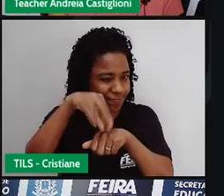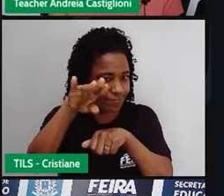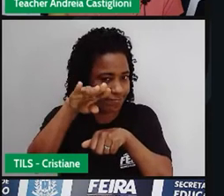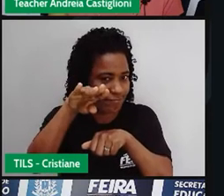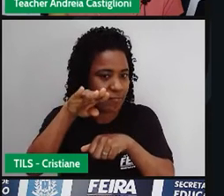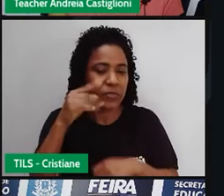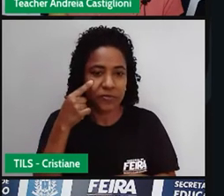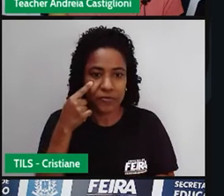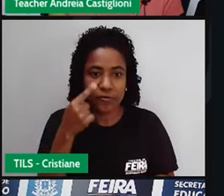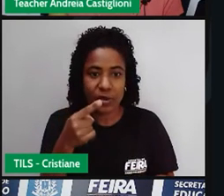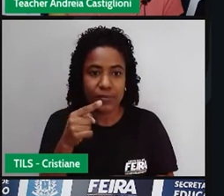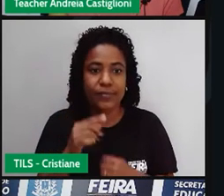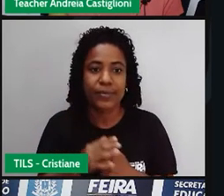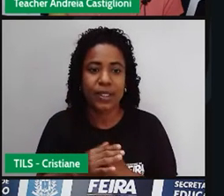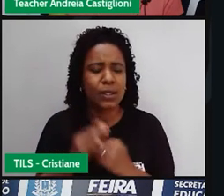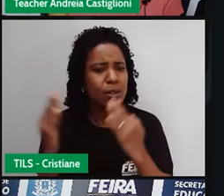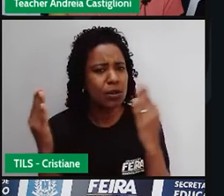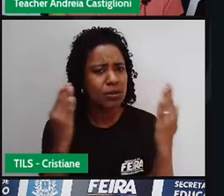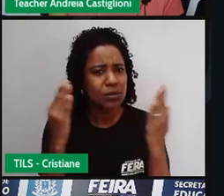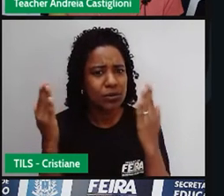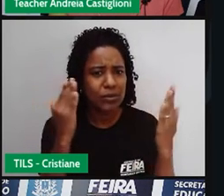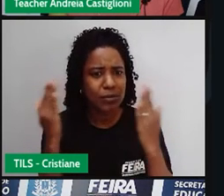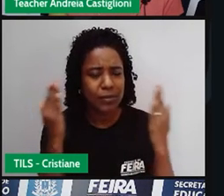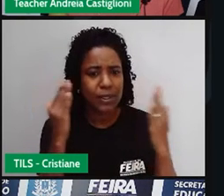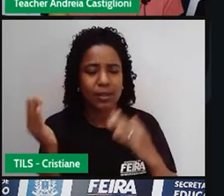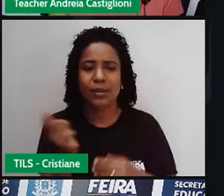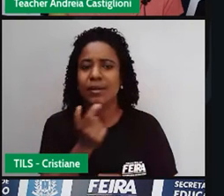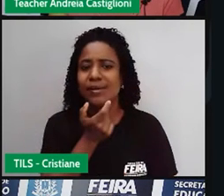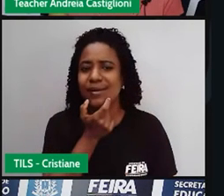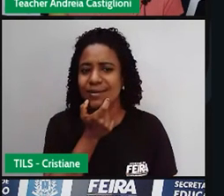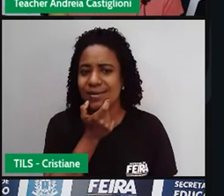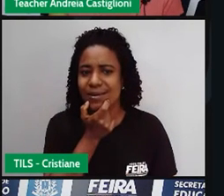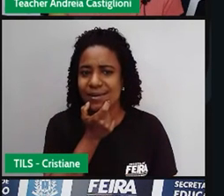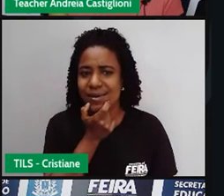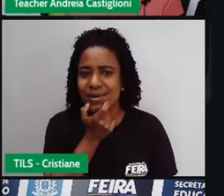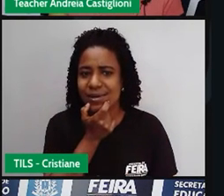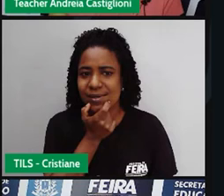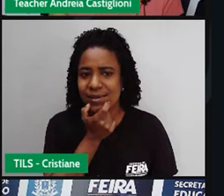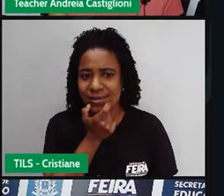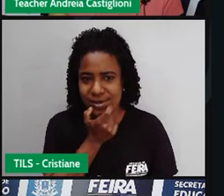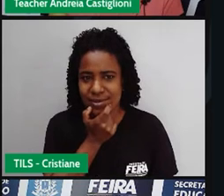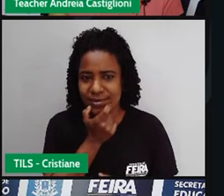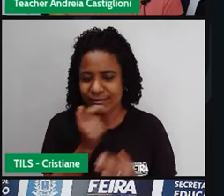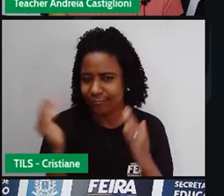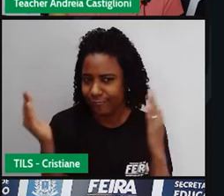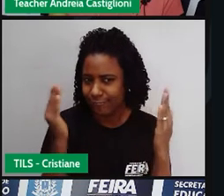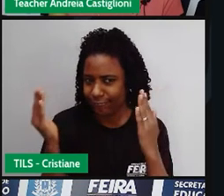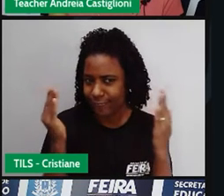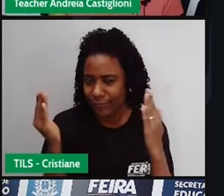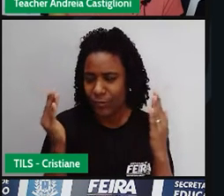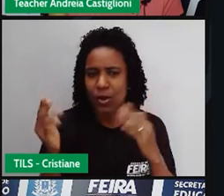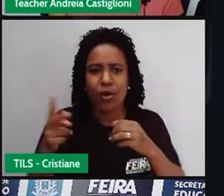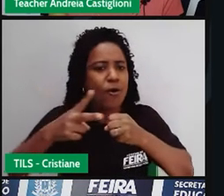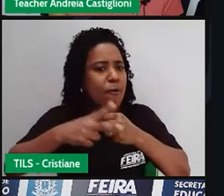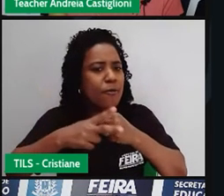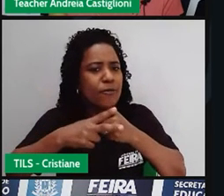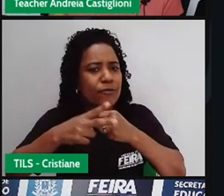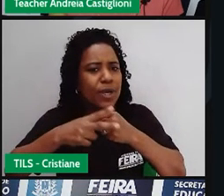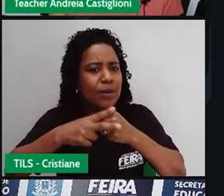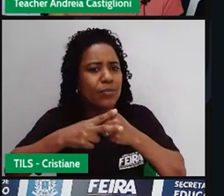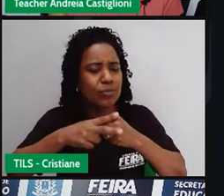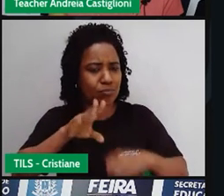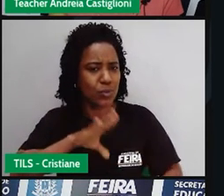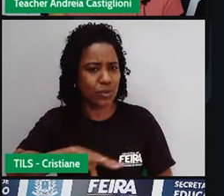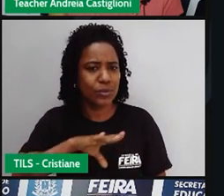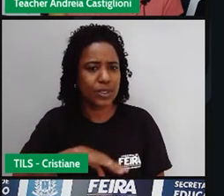se nós compararmos a nossa língua né comigo é isso No que diz respeito ao verbo usar e quantas vezes